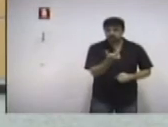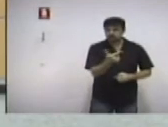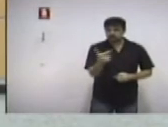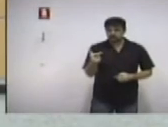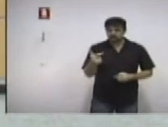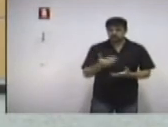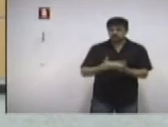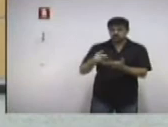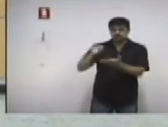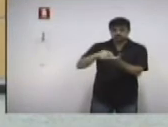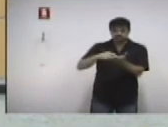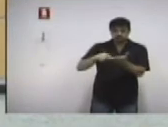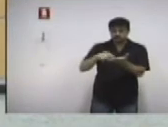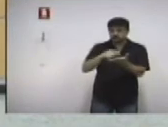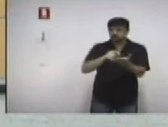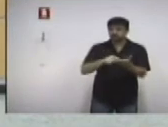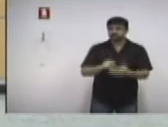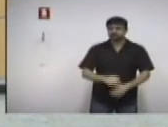votação